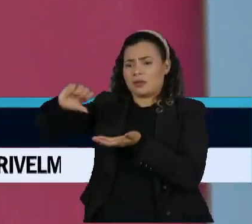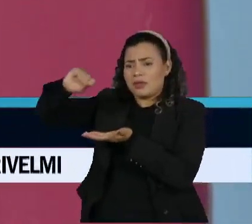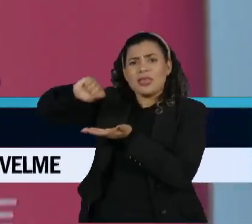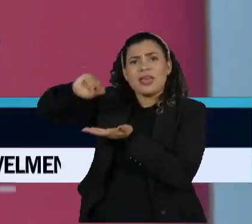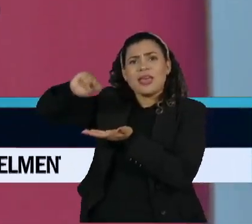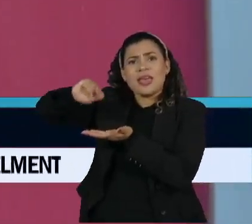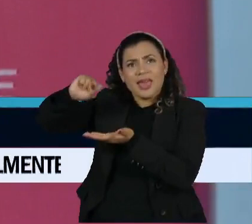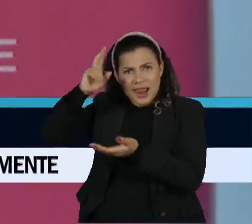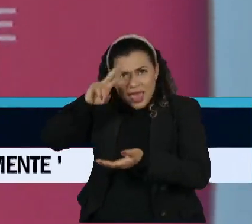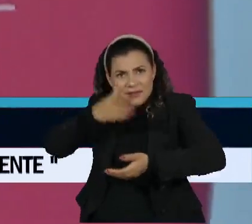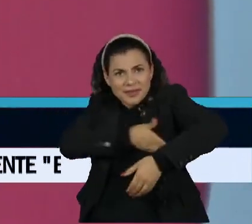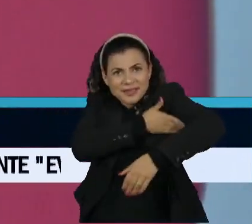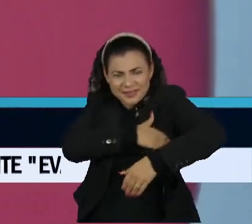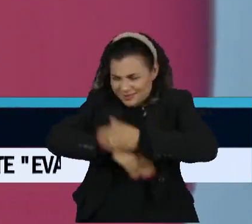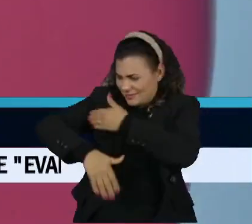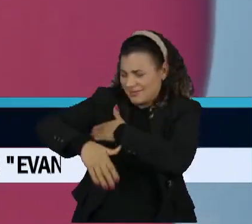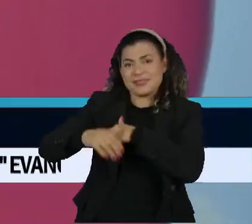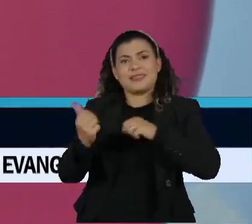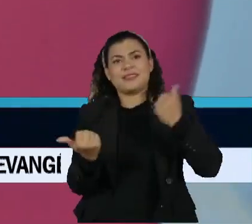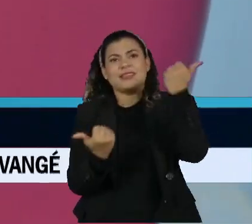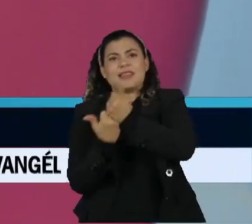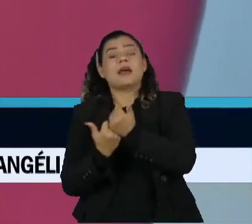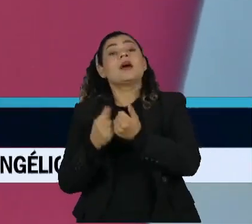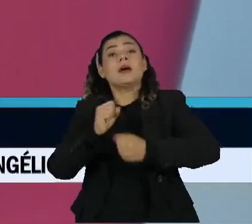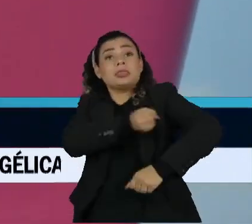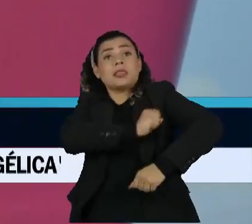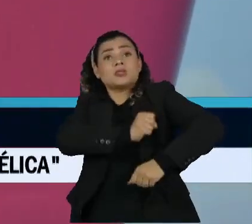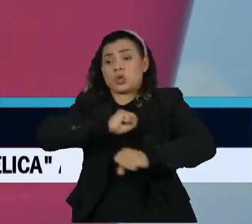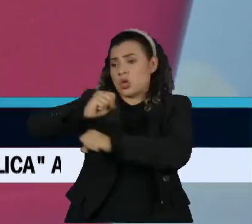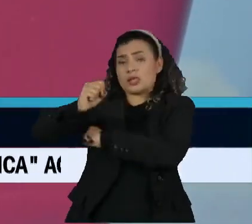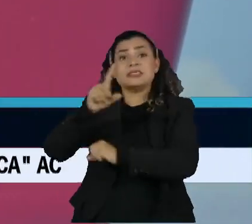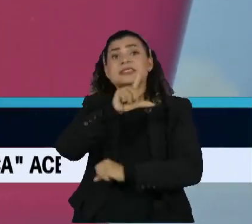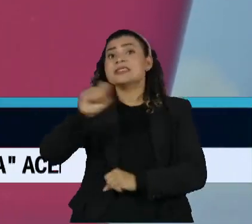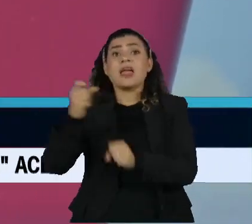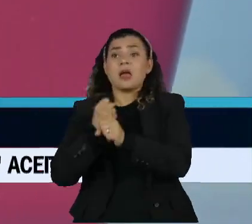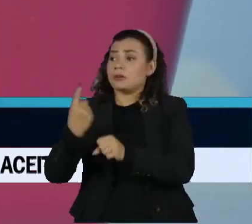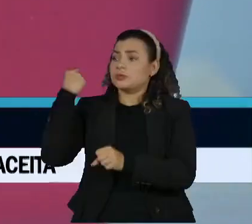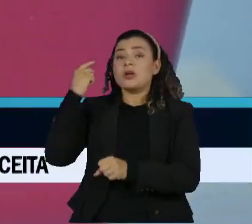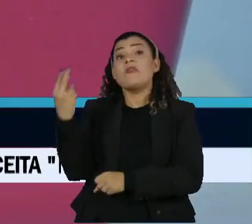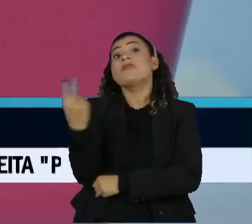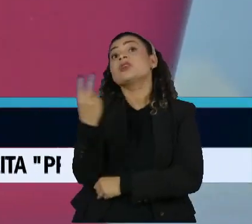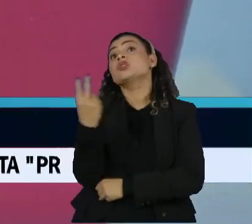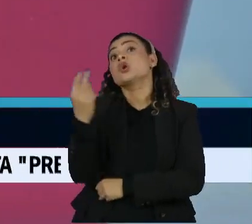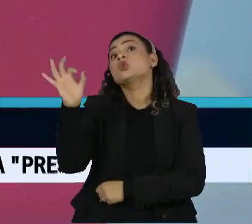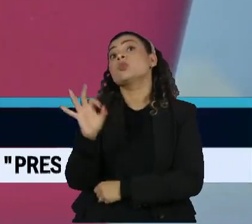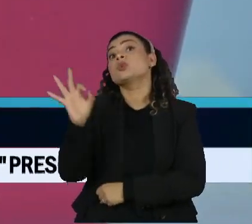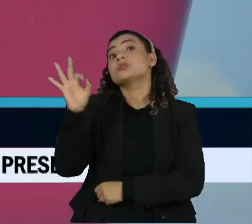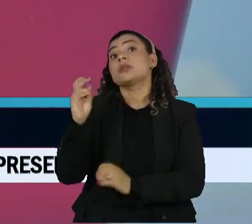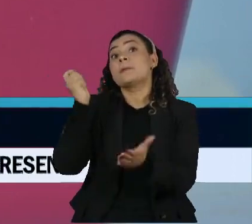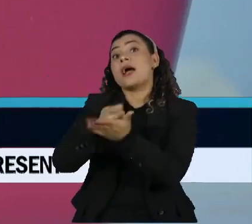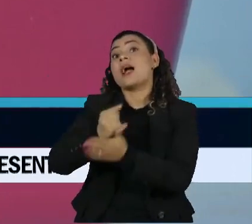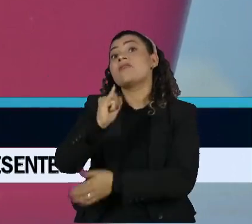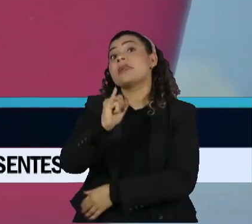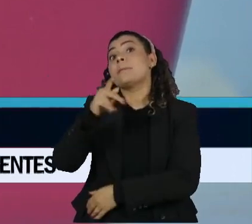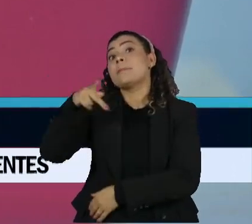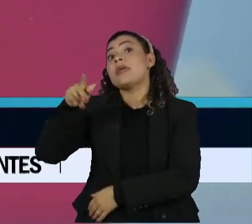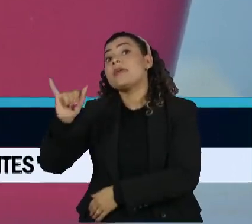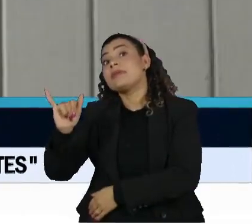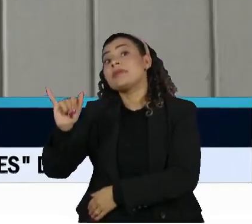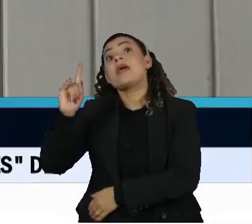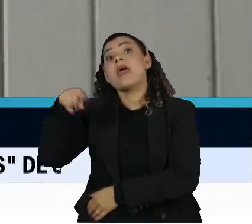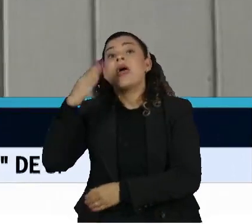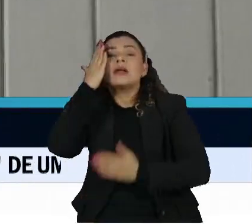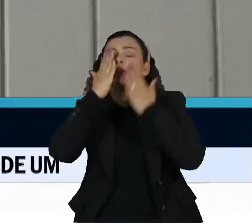leite de rosas, que existe há quase 100 anos, pagava 22% de IPI como loção de